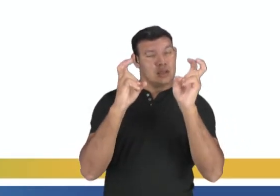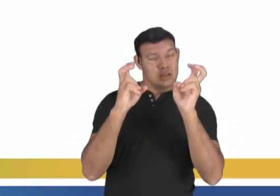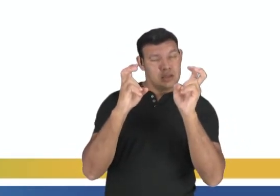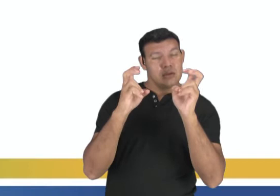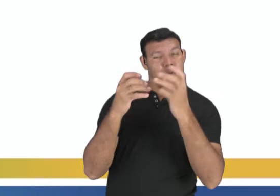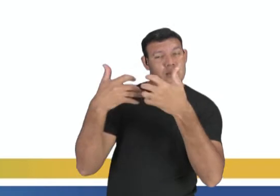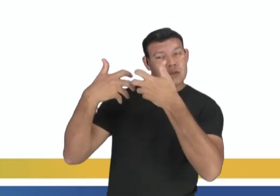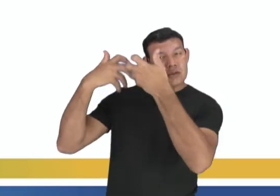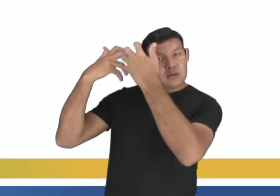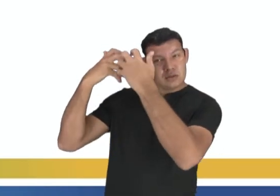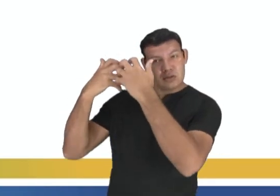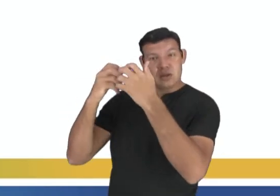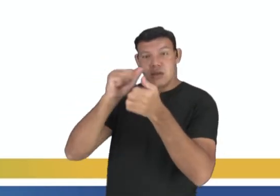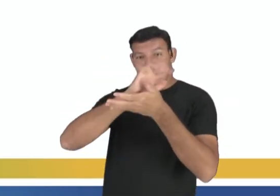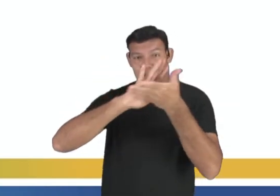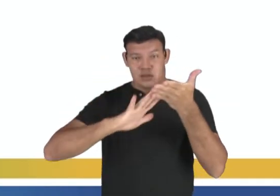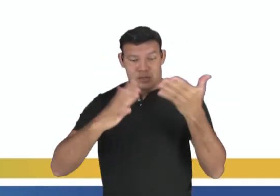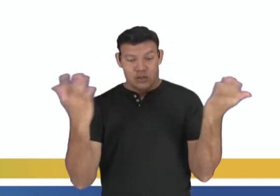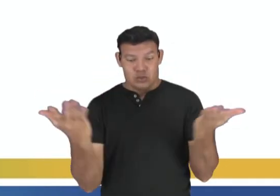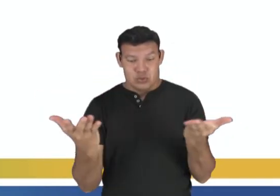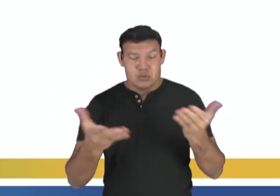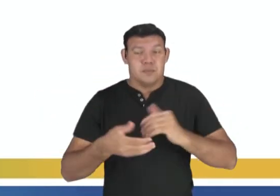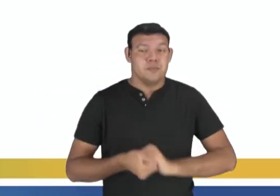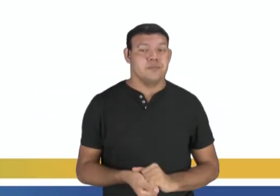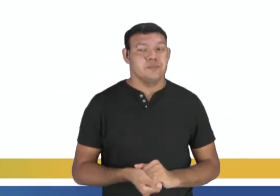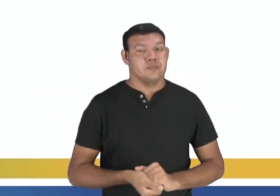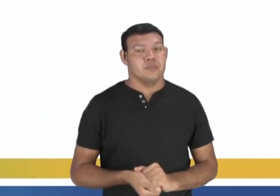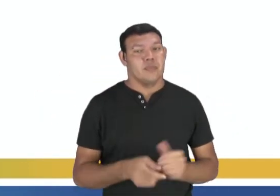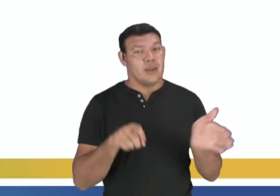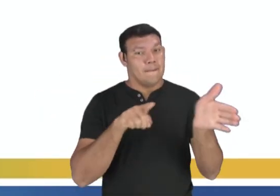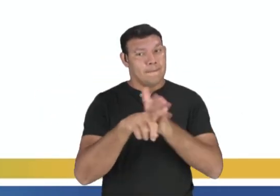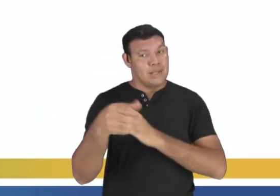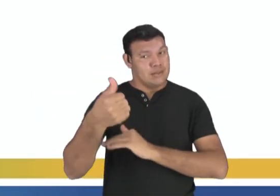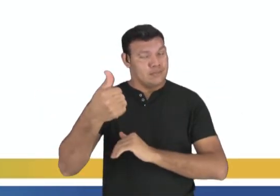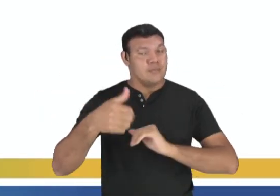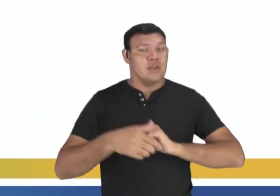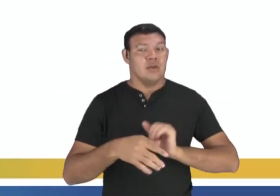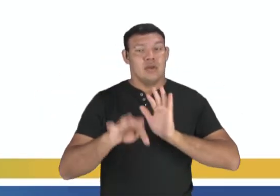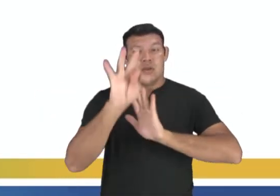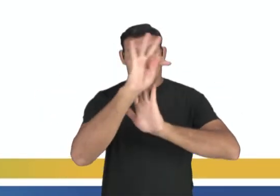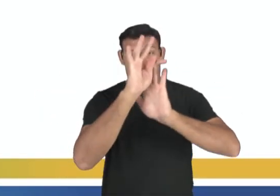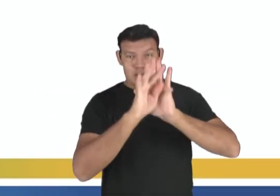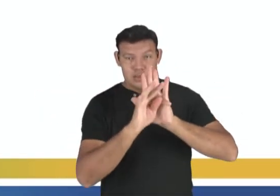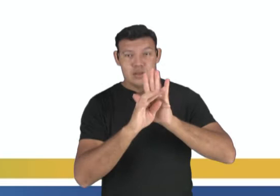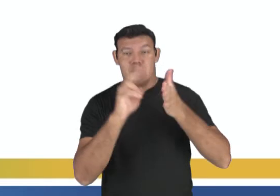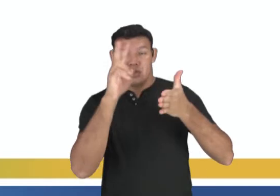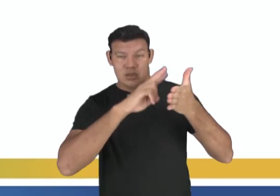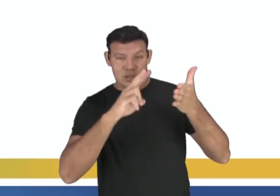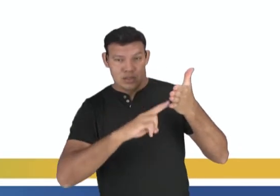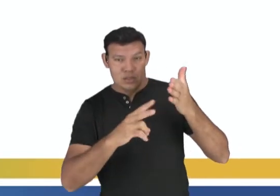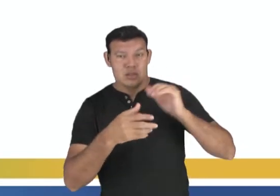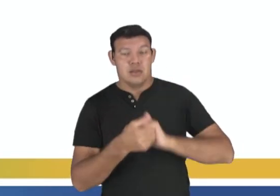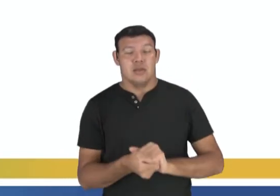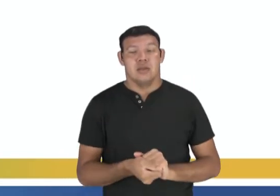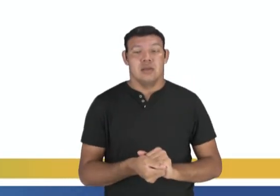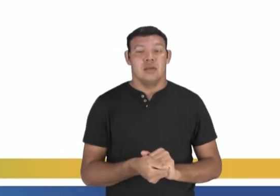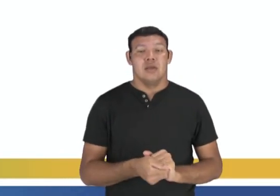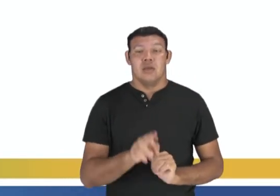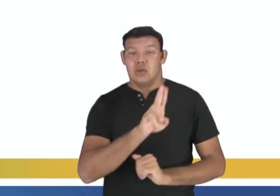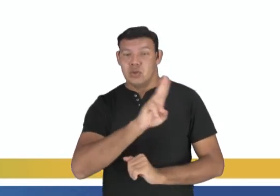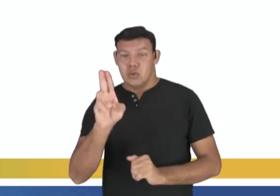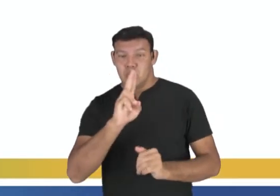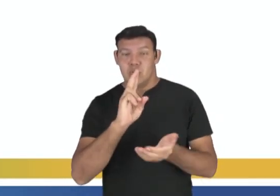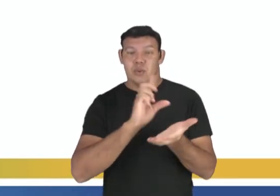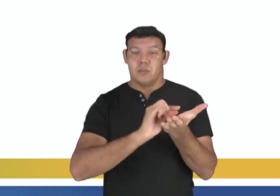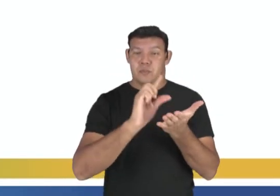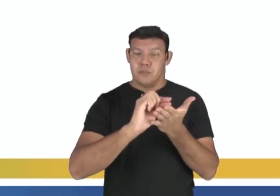pensar no nosso exercício. Primeira questão. O texto, como que você leu, são chamados de textos de